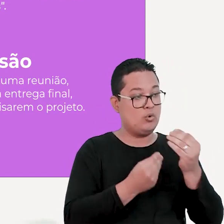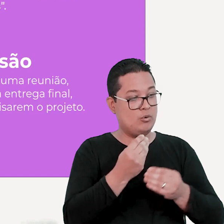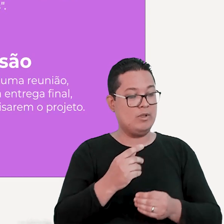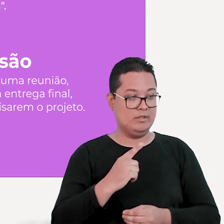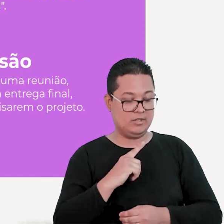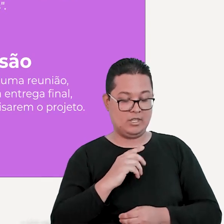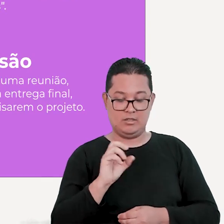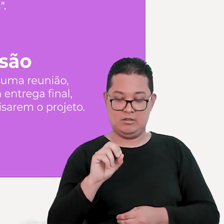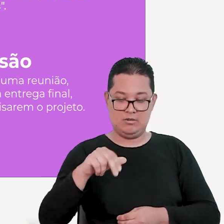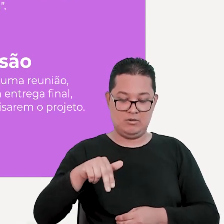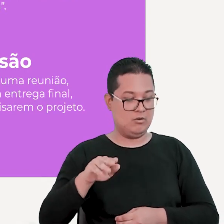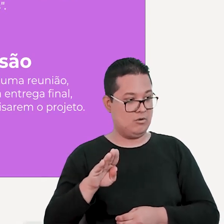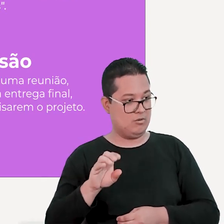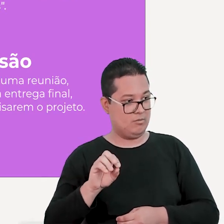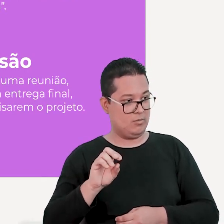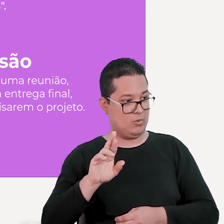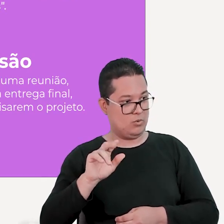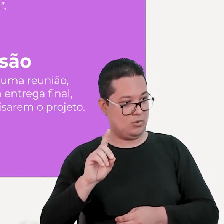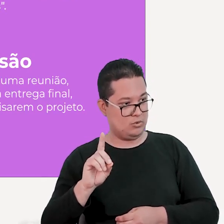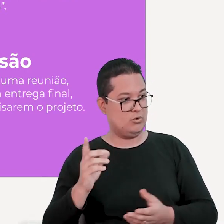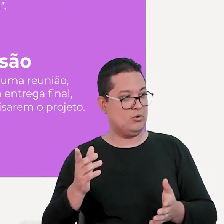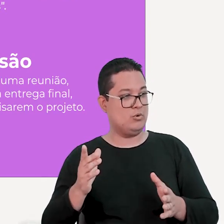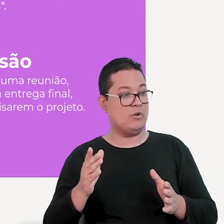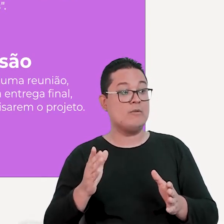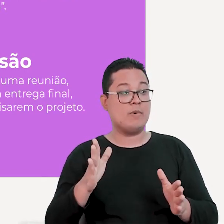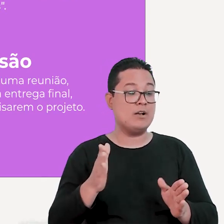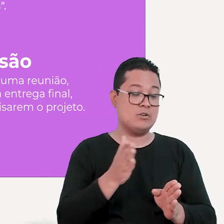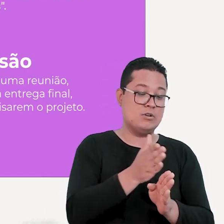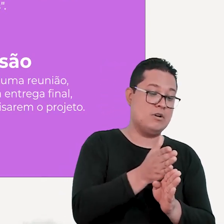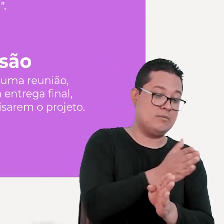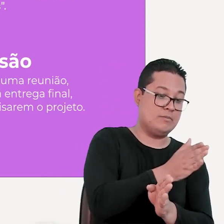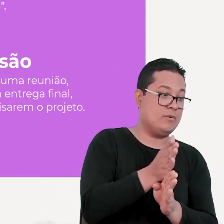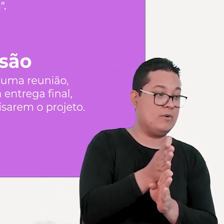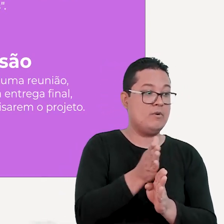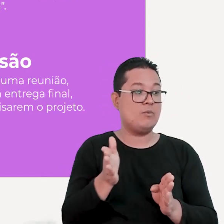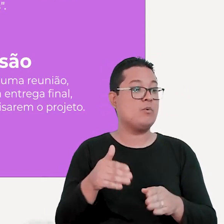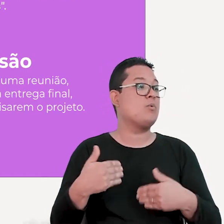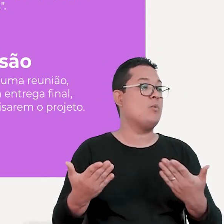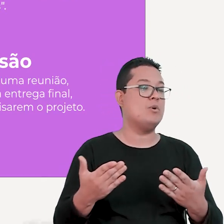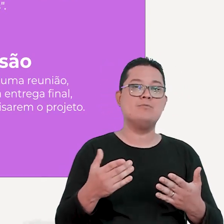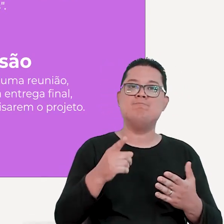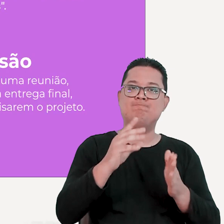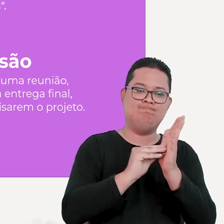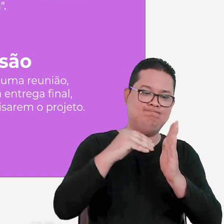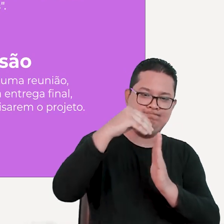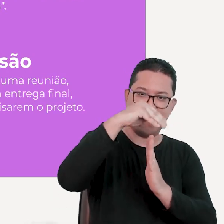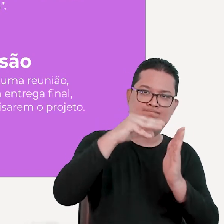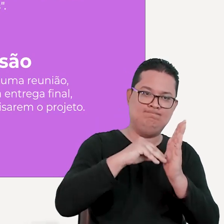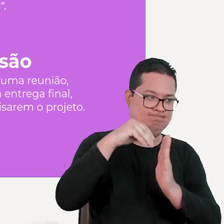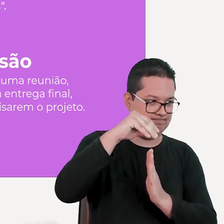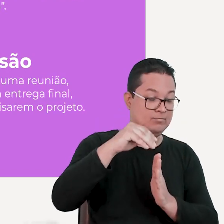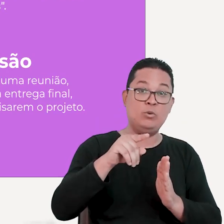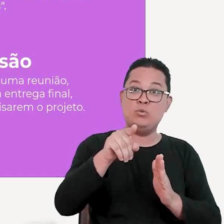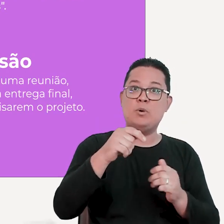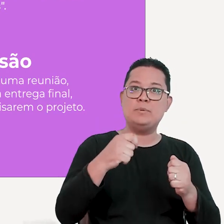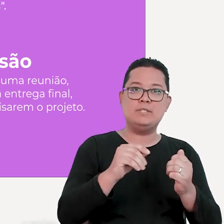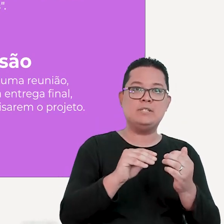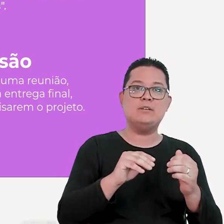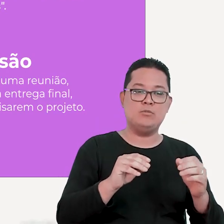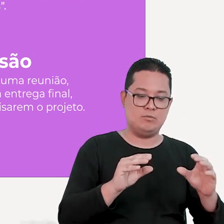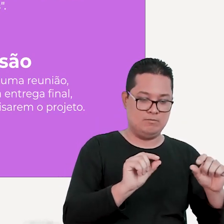fim. Essa organização, esse calendário ajuda muito você a visualizar e você a focar em apenas uma